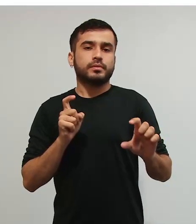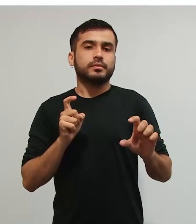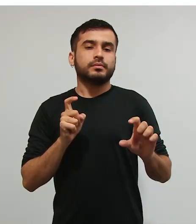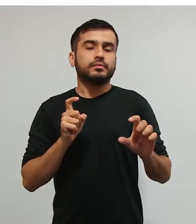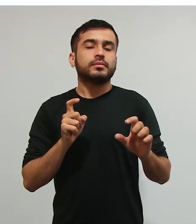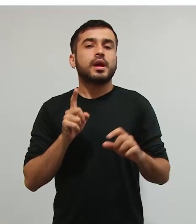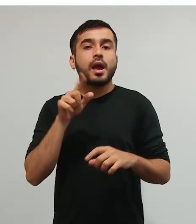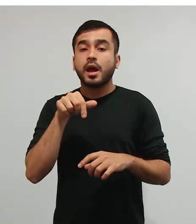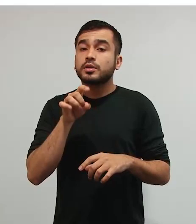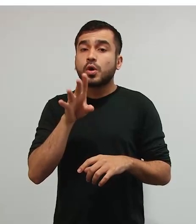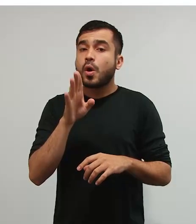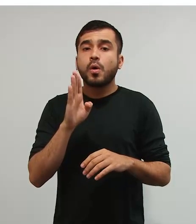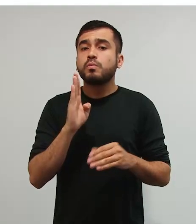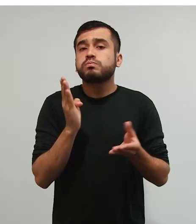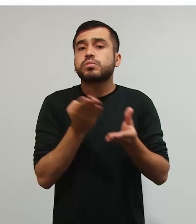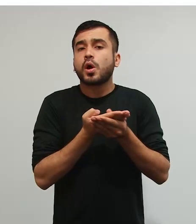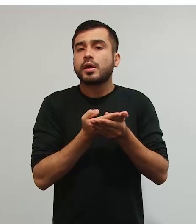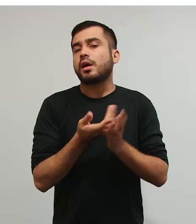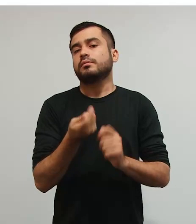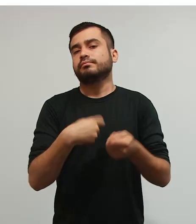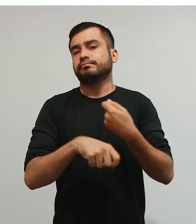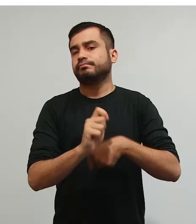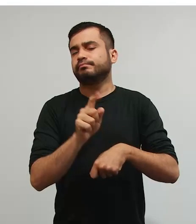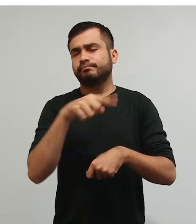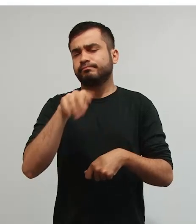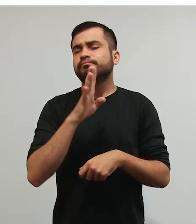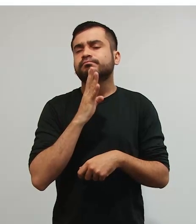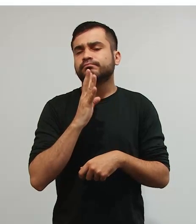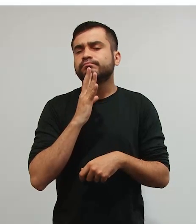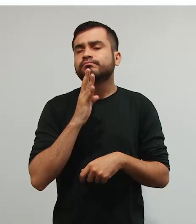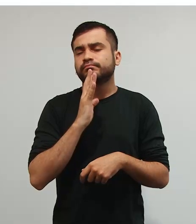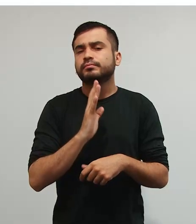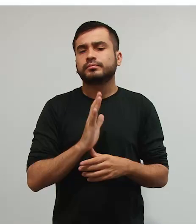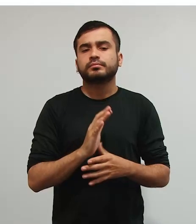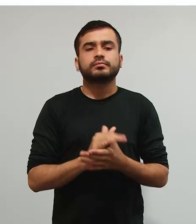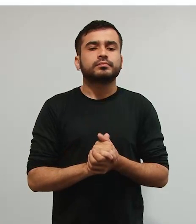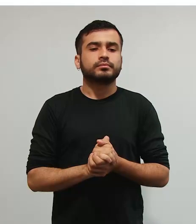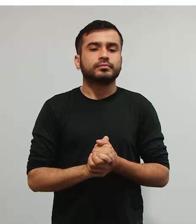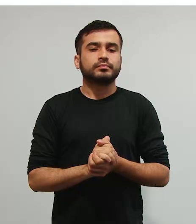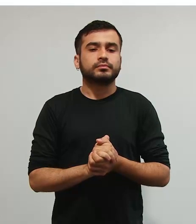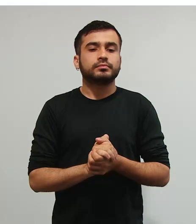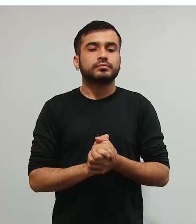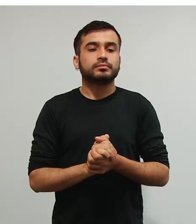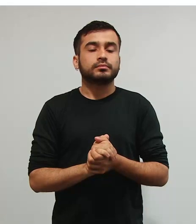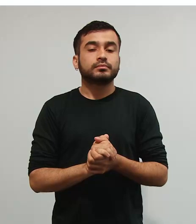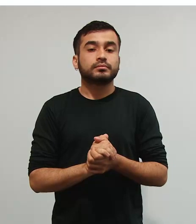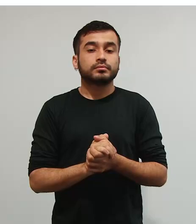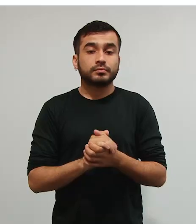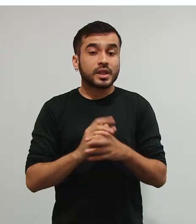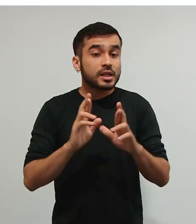Então, é um processo administrativo, né, gente? Vocês já sabem como que é um processo administrativo.